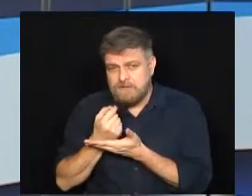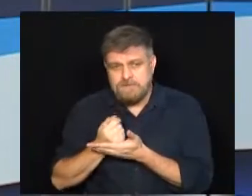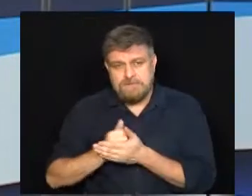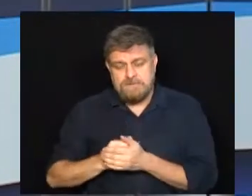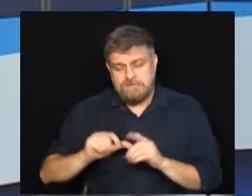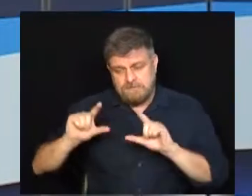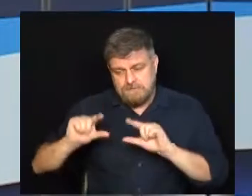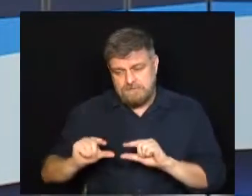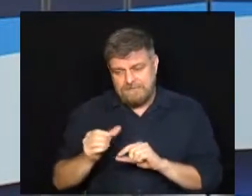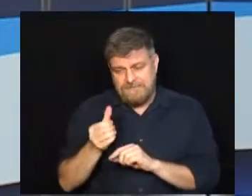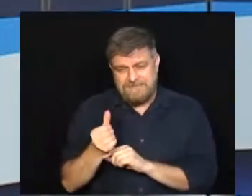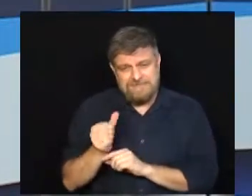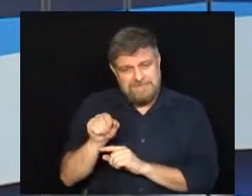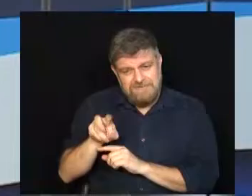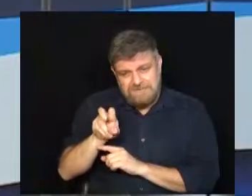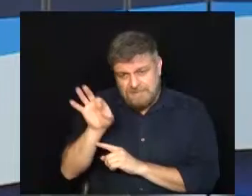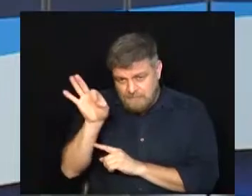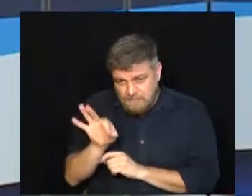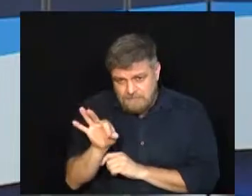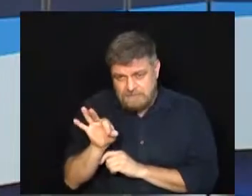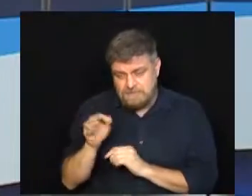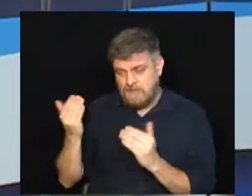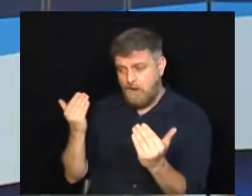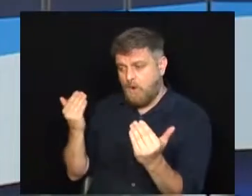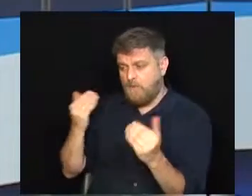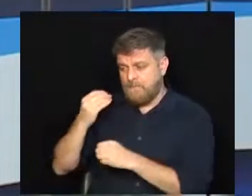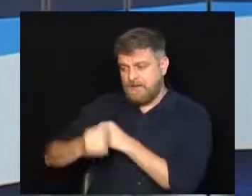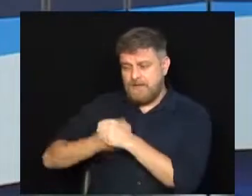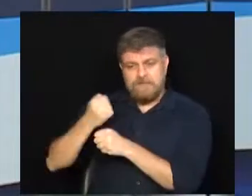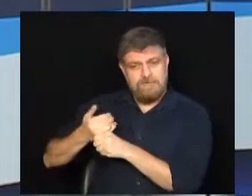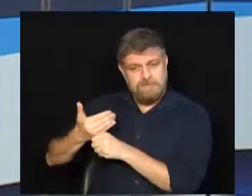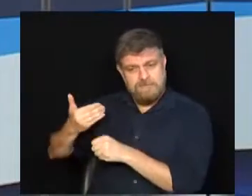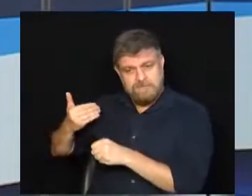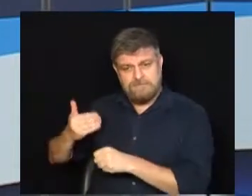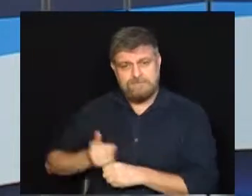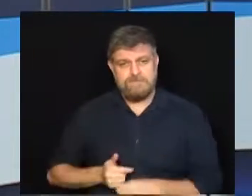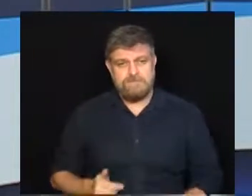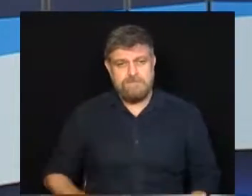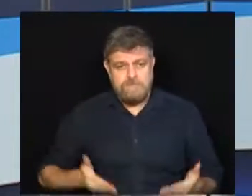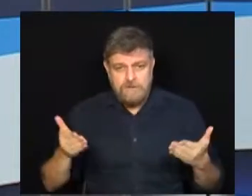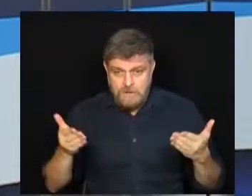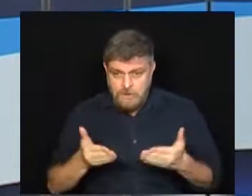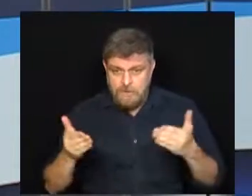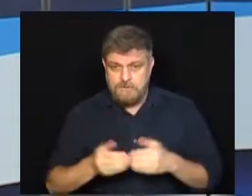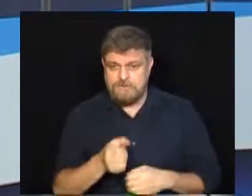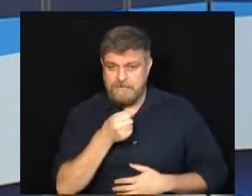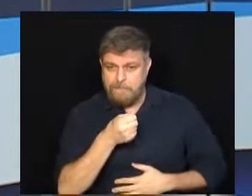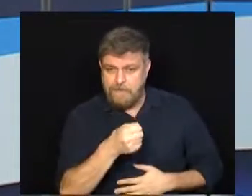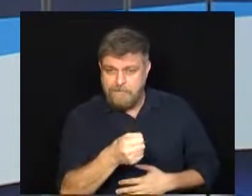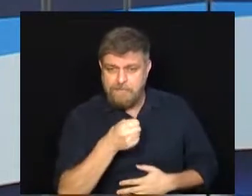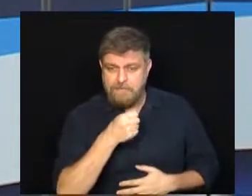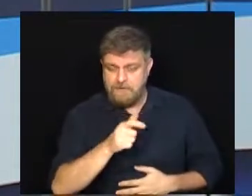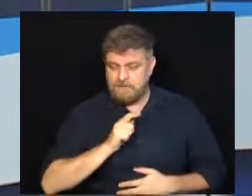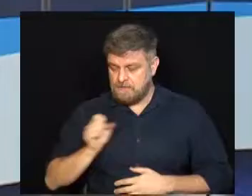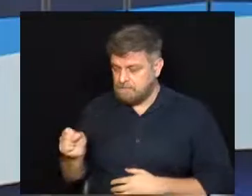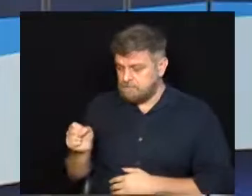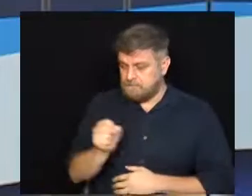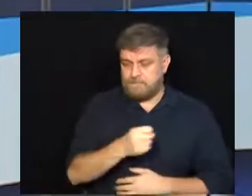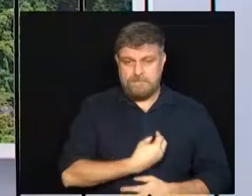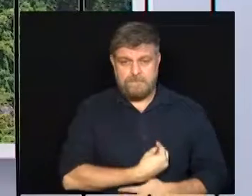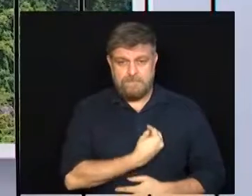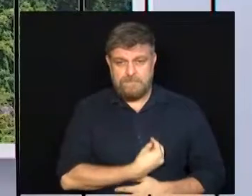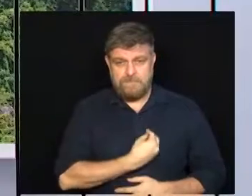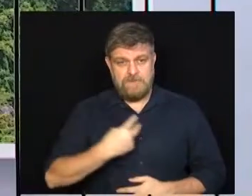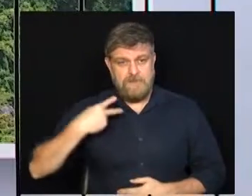comparação com o ano anterior. E é neste cenário que a gente traz no Questão de Ordem de hoje a vereadora Paola